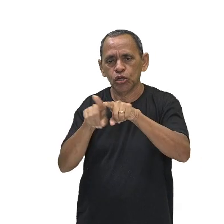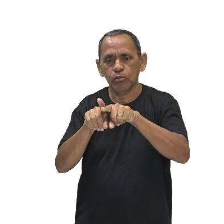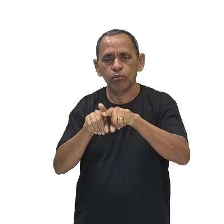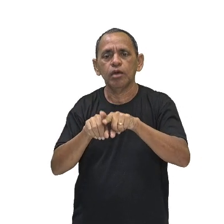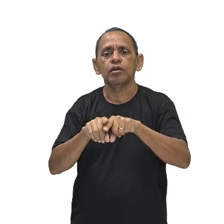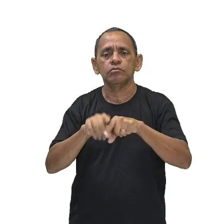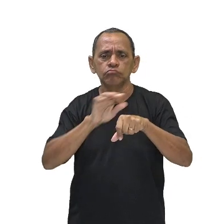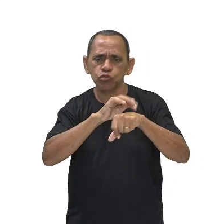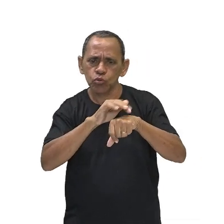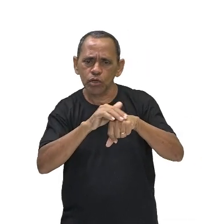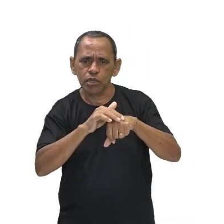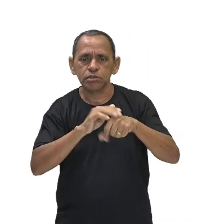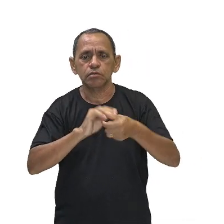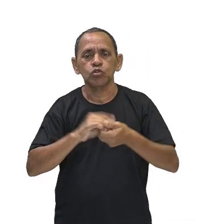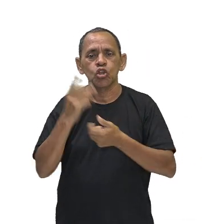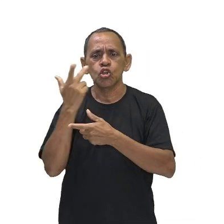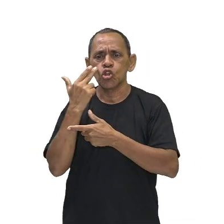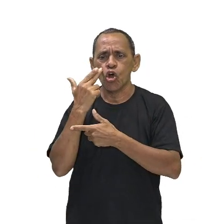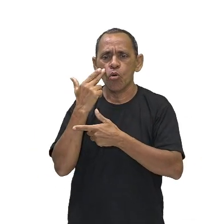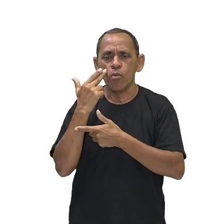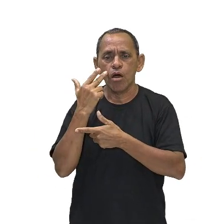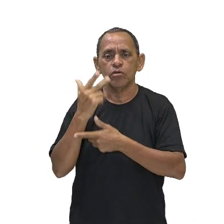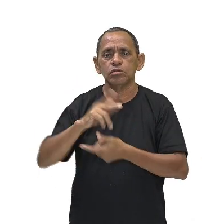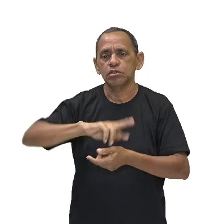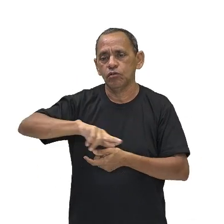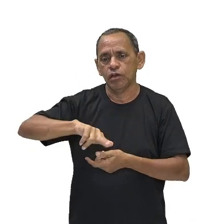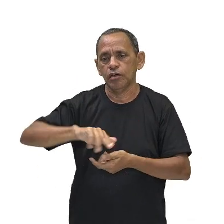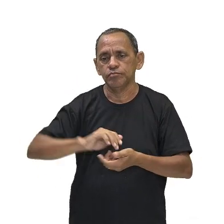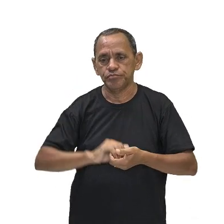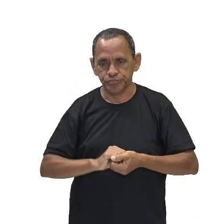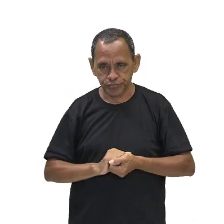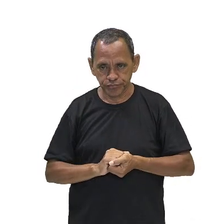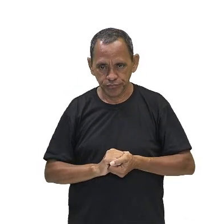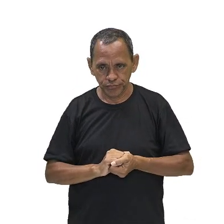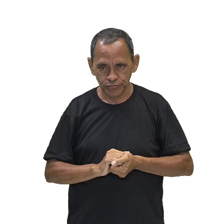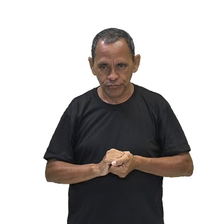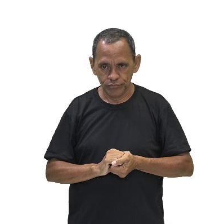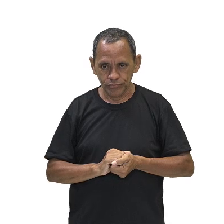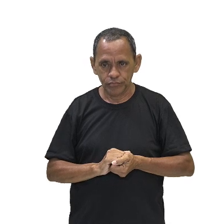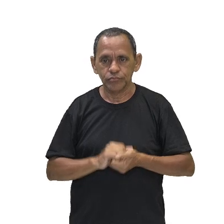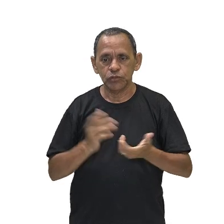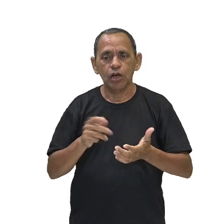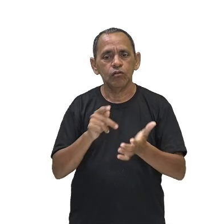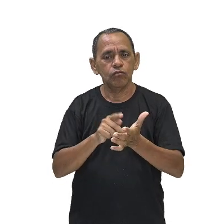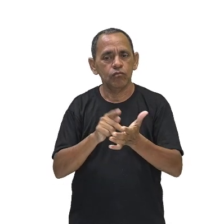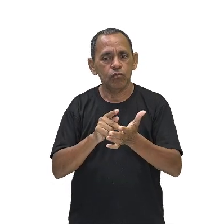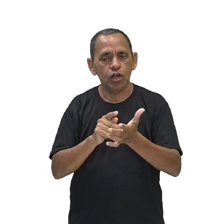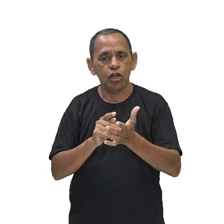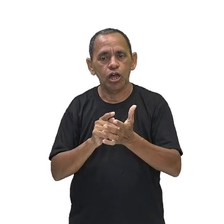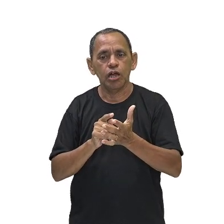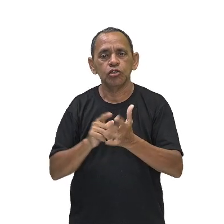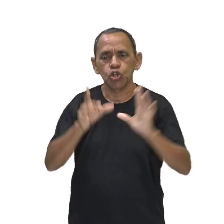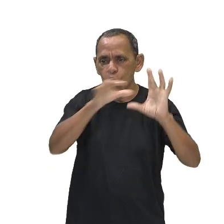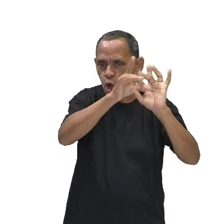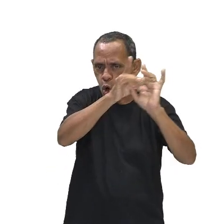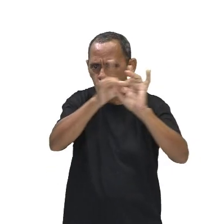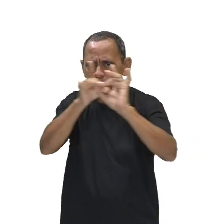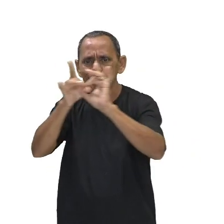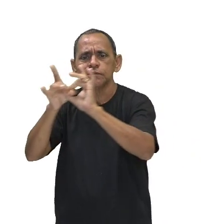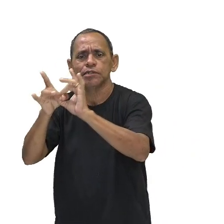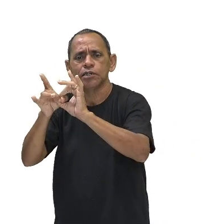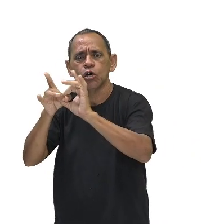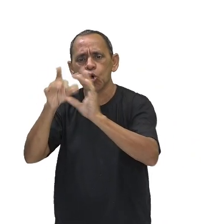O normal, só para a gente fixar, são os fatos sociais em coesão com a sociedade, que respeitam a